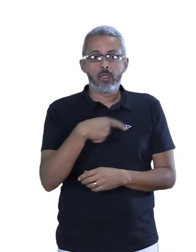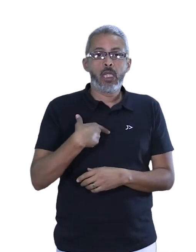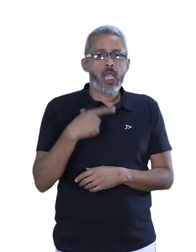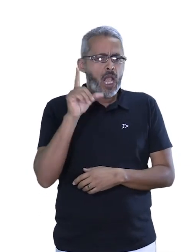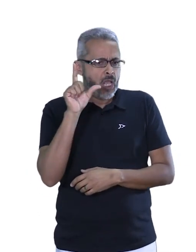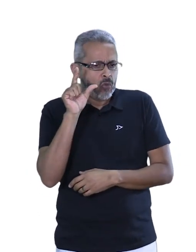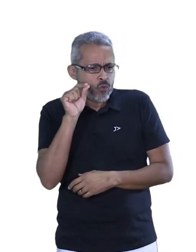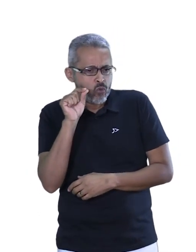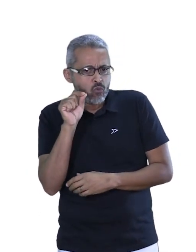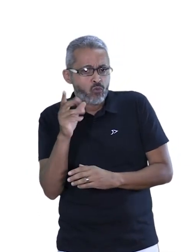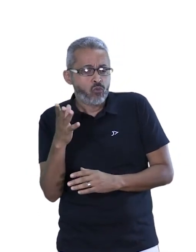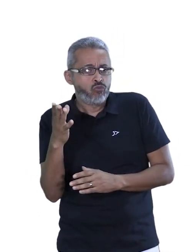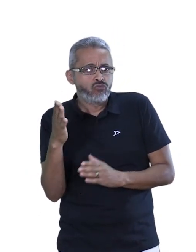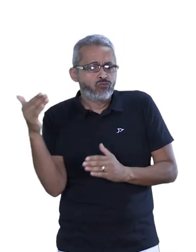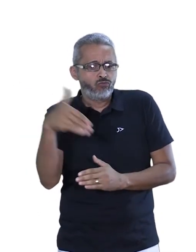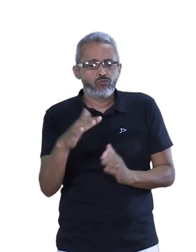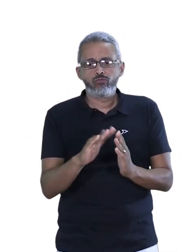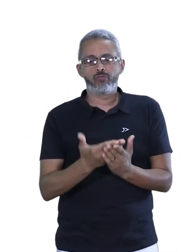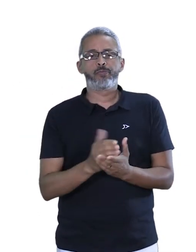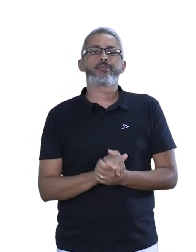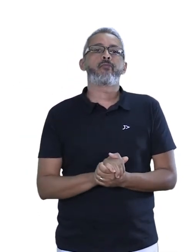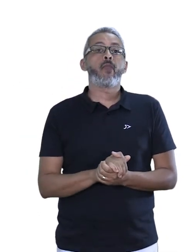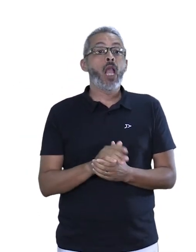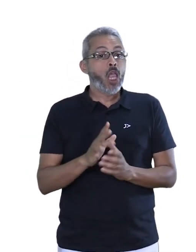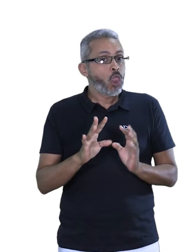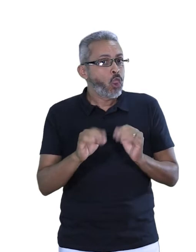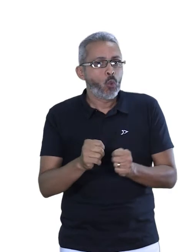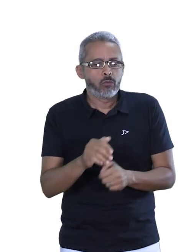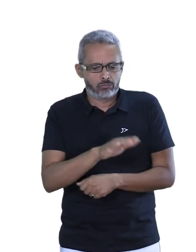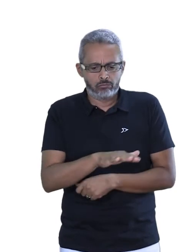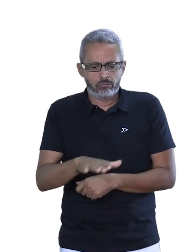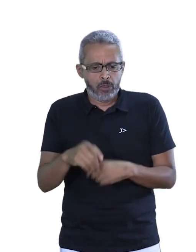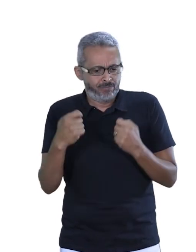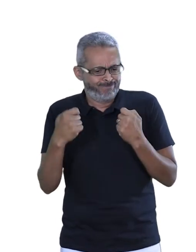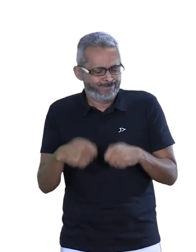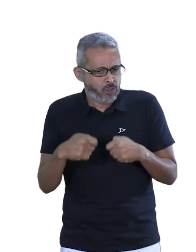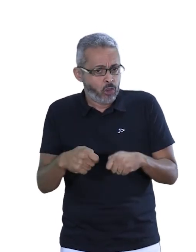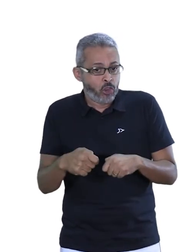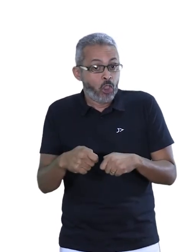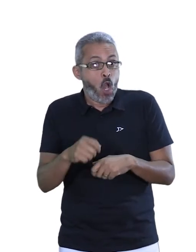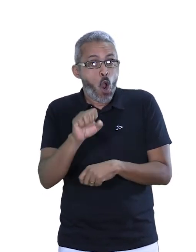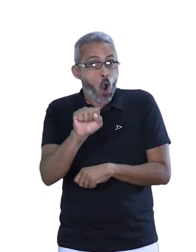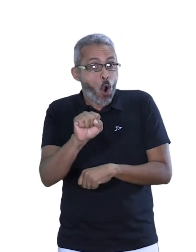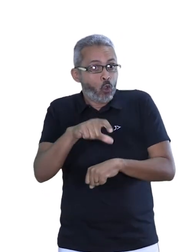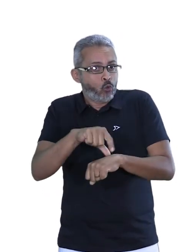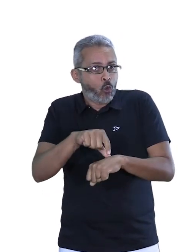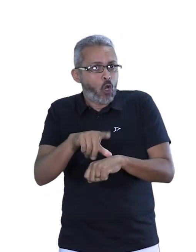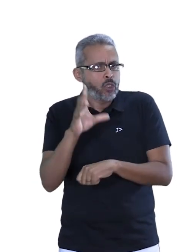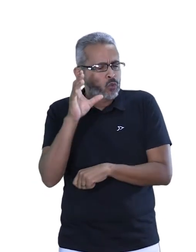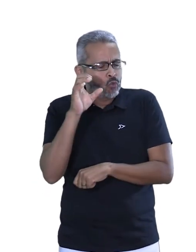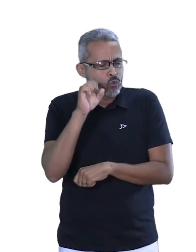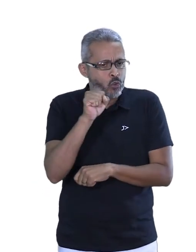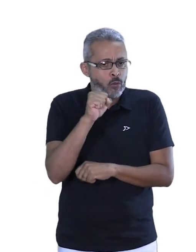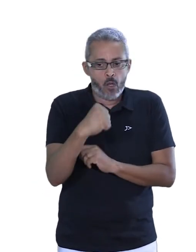com sono na escola. E tem mais. Diz que toda criança tem necessidade de pelo menos 8 horas de sono